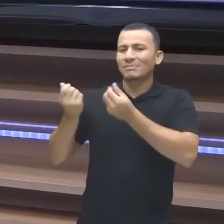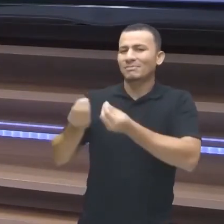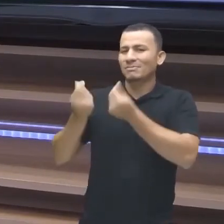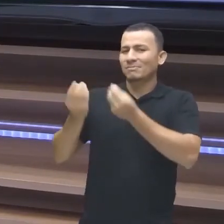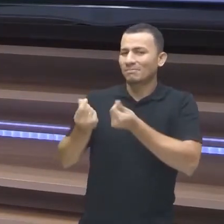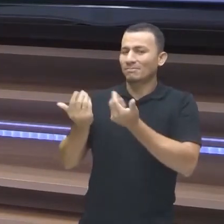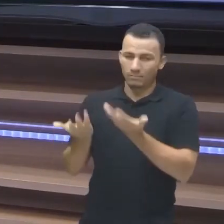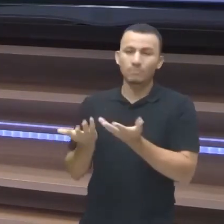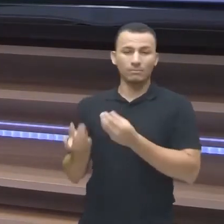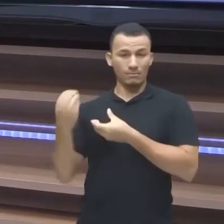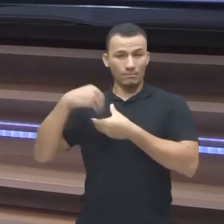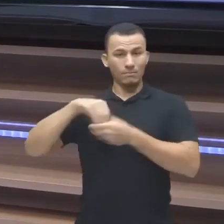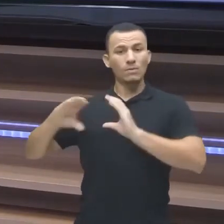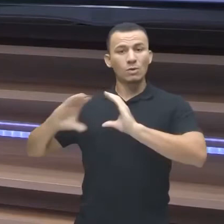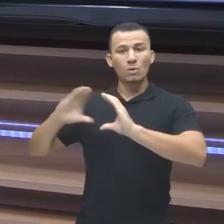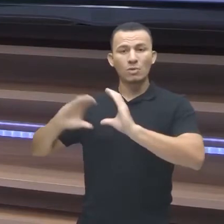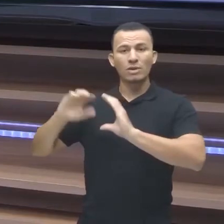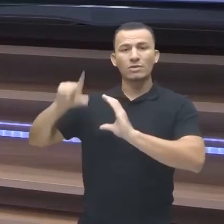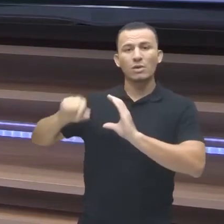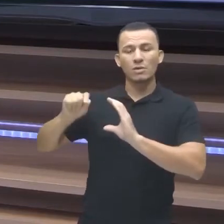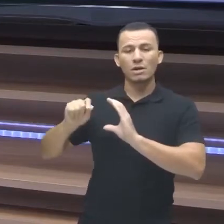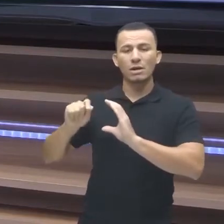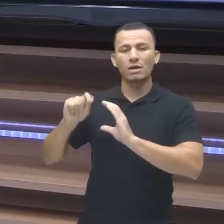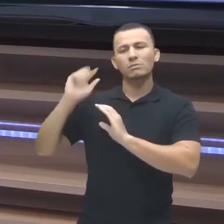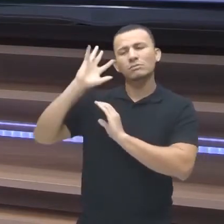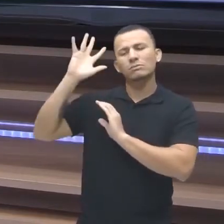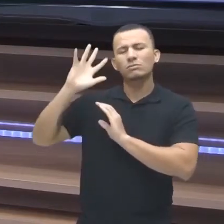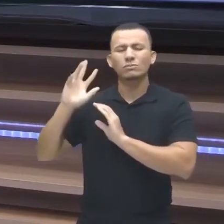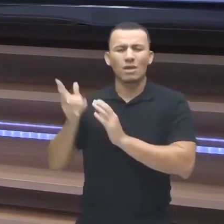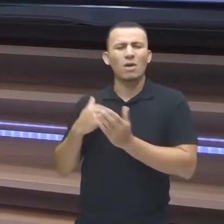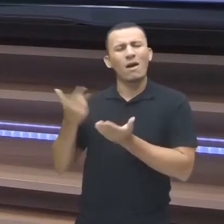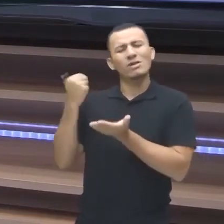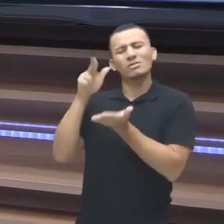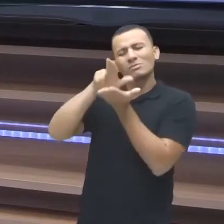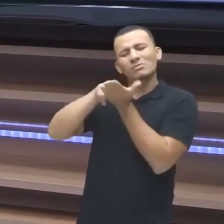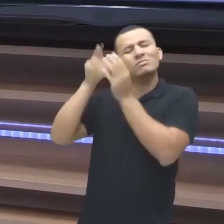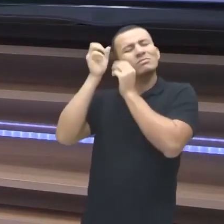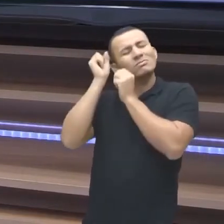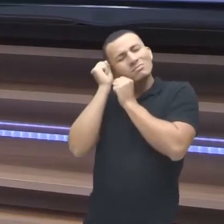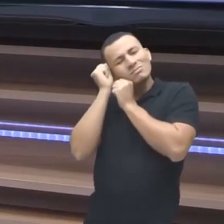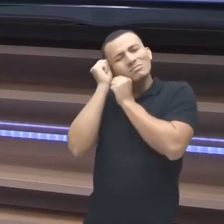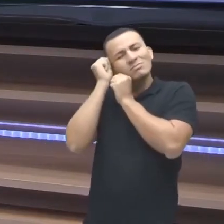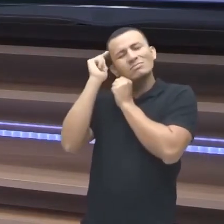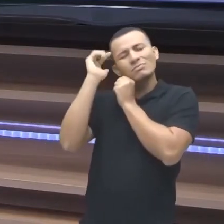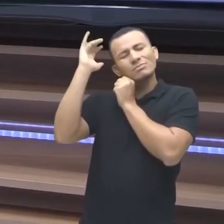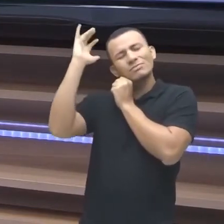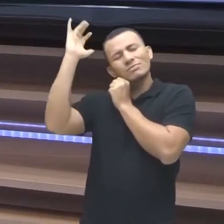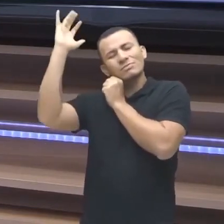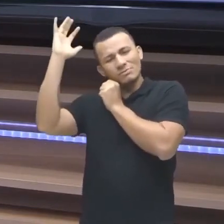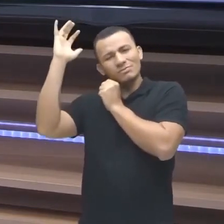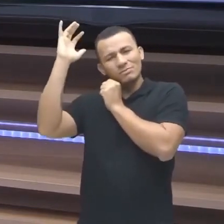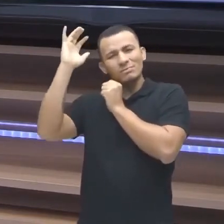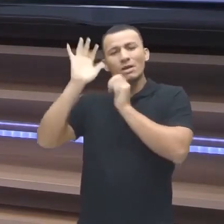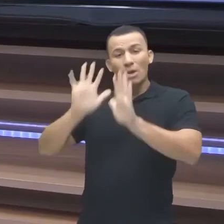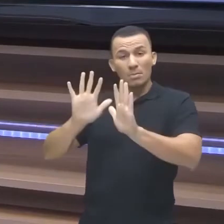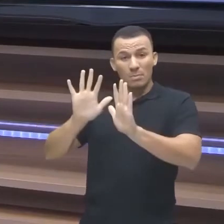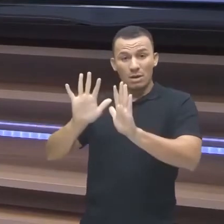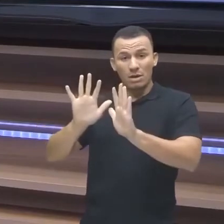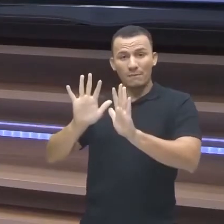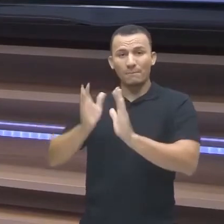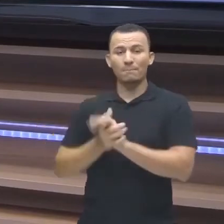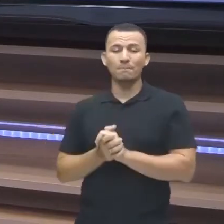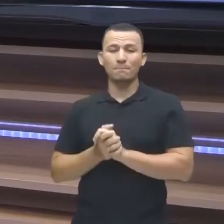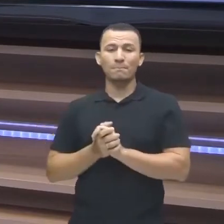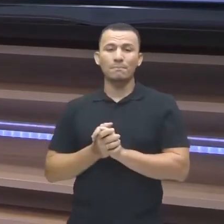dentro desse contexto, o sonho seria quando eu estava dormindo e tal, e aí eu tive um sonho, beleza. Mas se de repente o